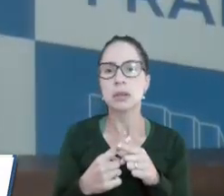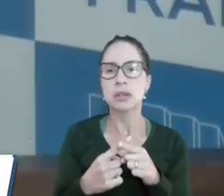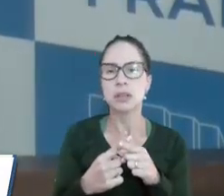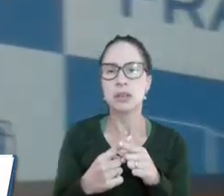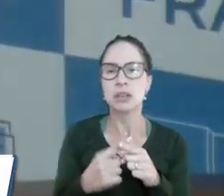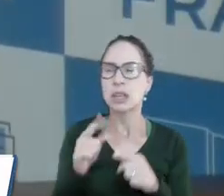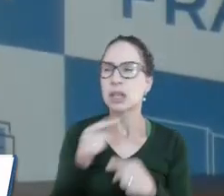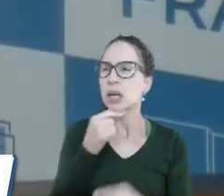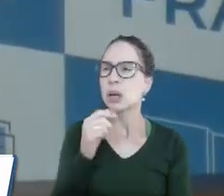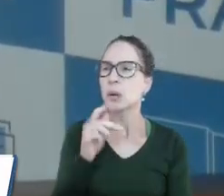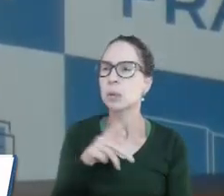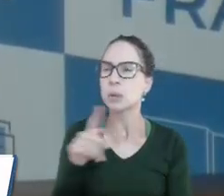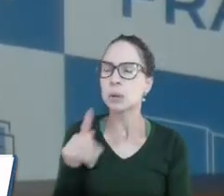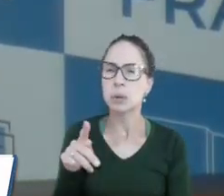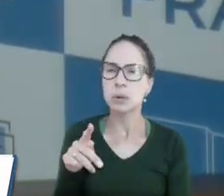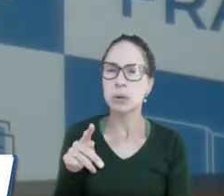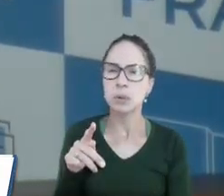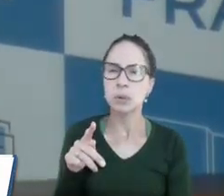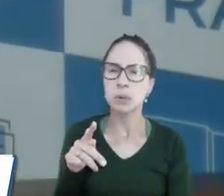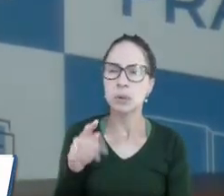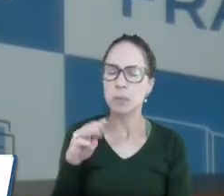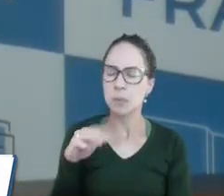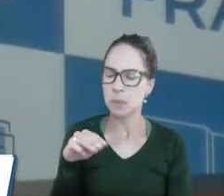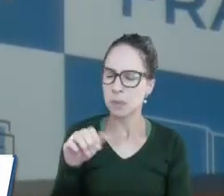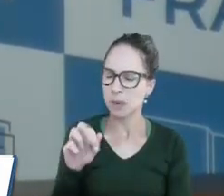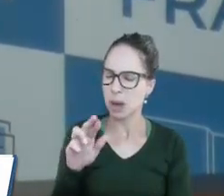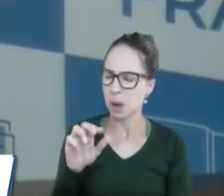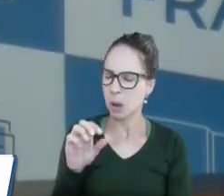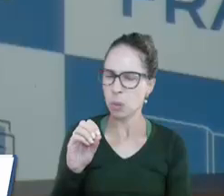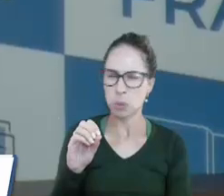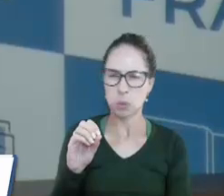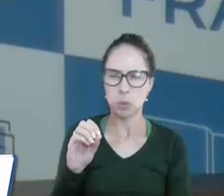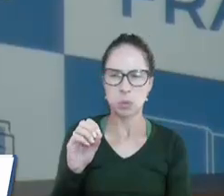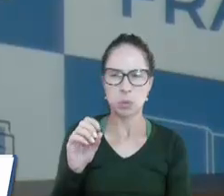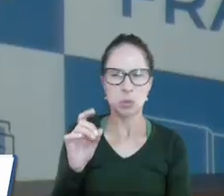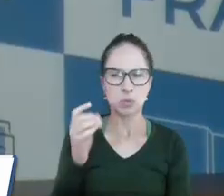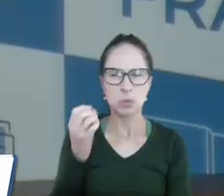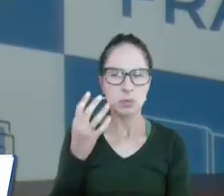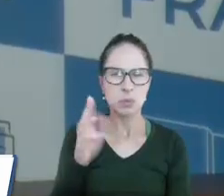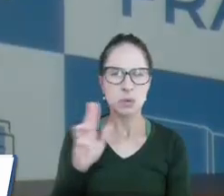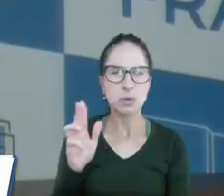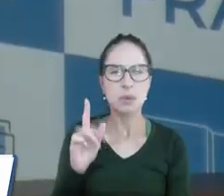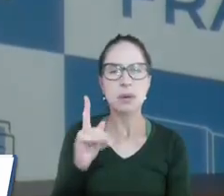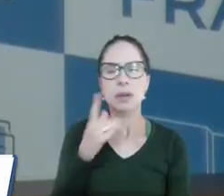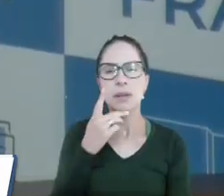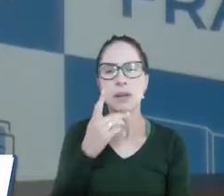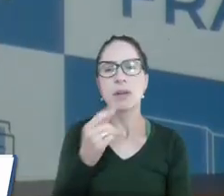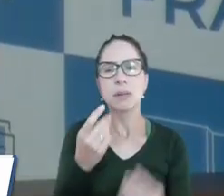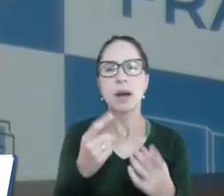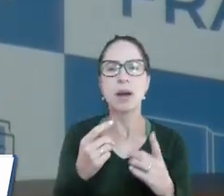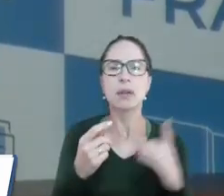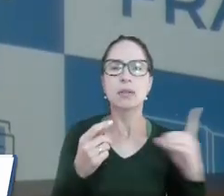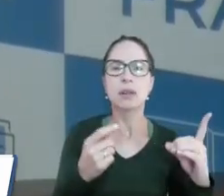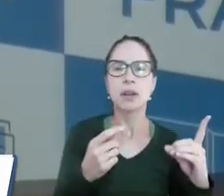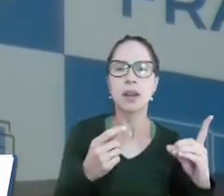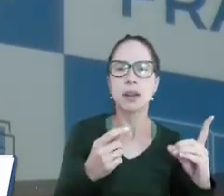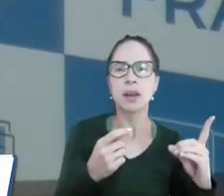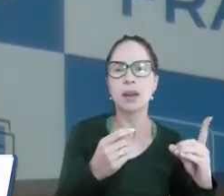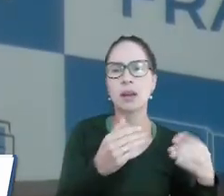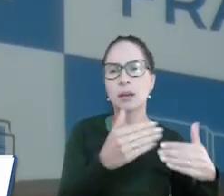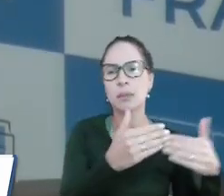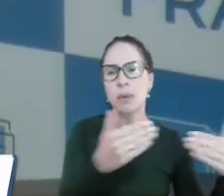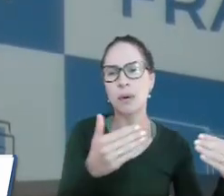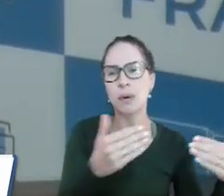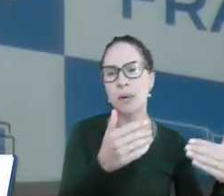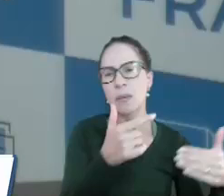professor Mauro Yazin, parece que é isso, né? Que colocou para os da direita um bom paredão, uma boa bala,